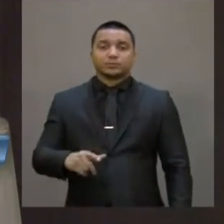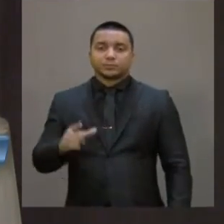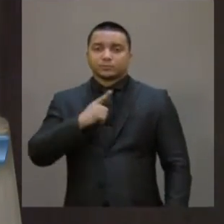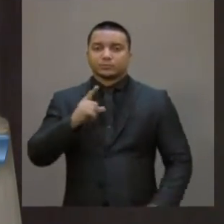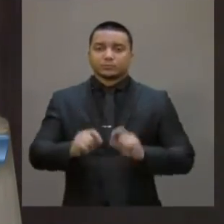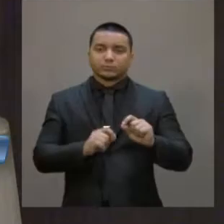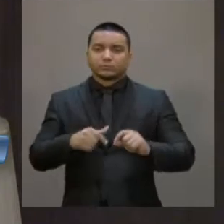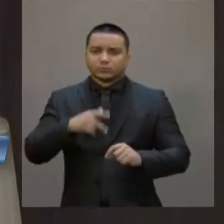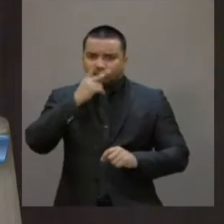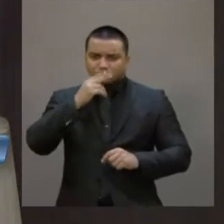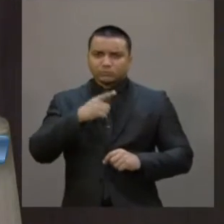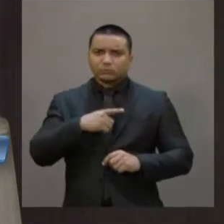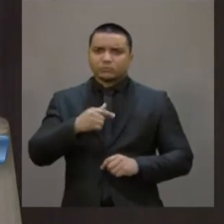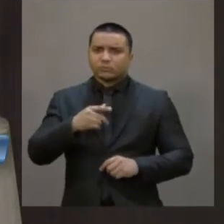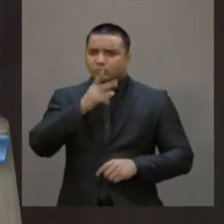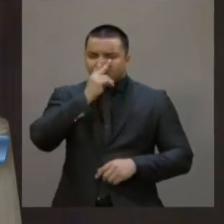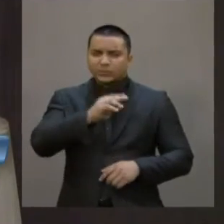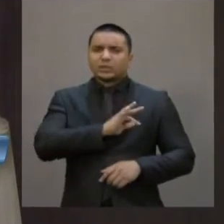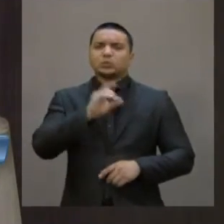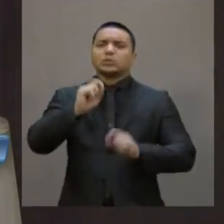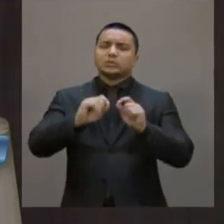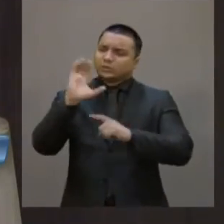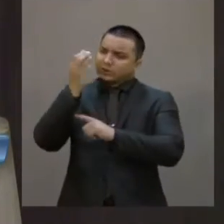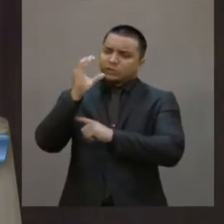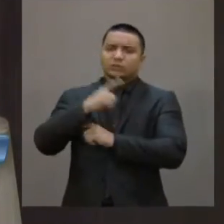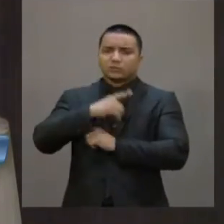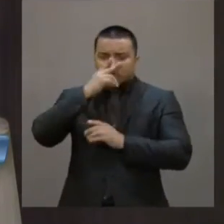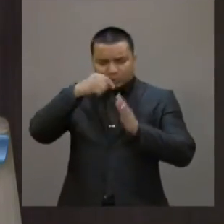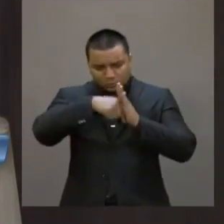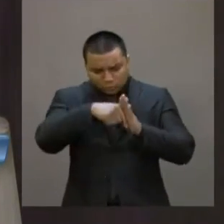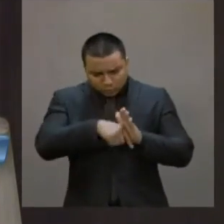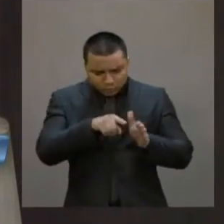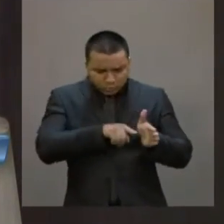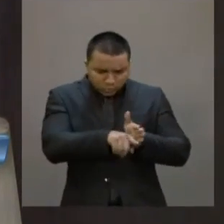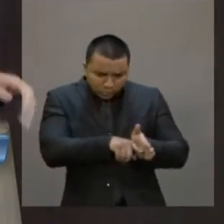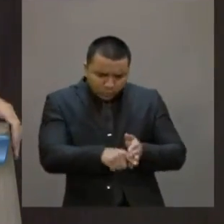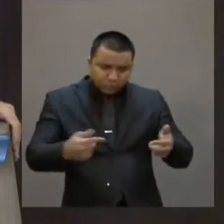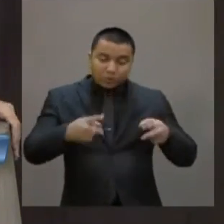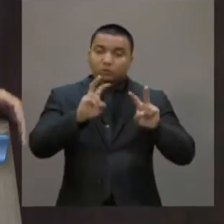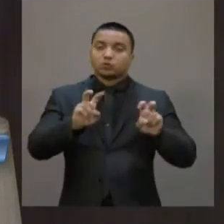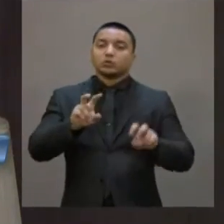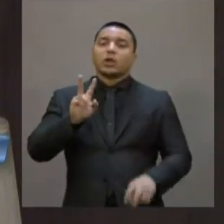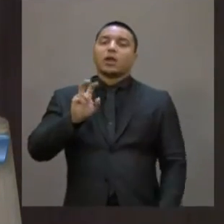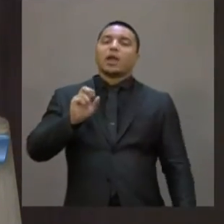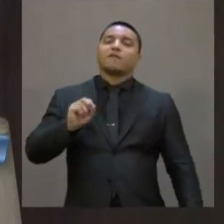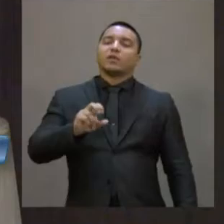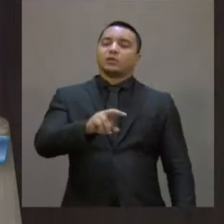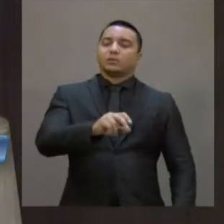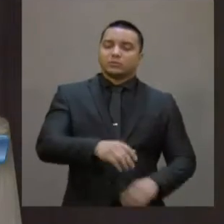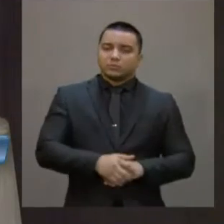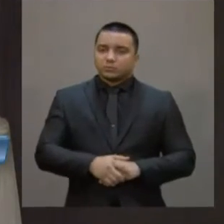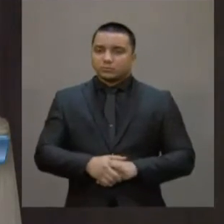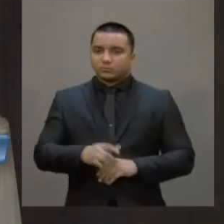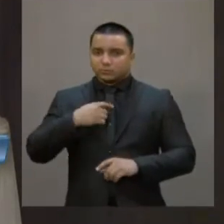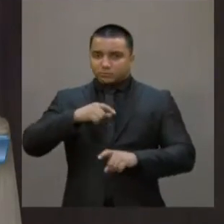fartíssima informação técnico-científica rigorosa, de boa qualidade, sobre o tema dos agrotóxicos. Mas qual é a pressão do